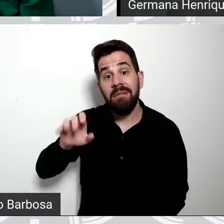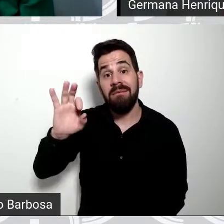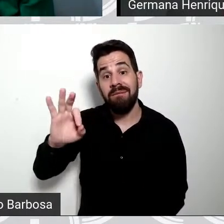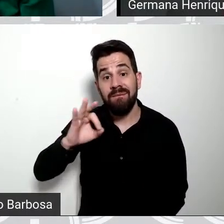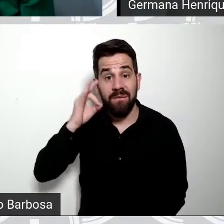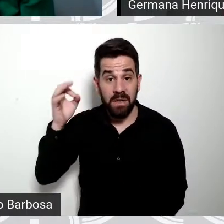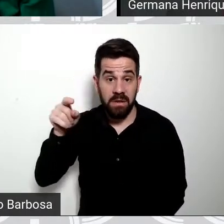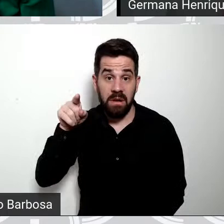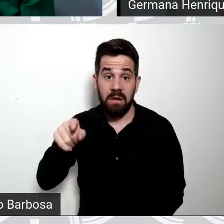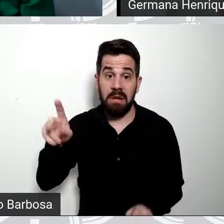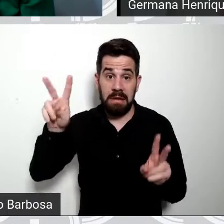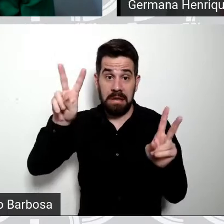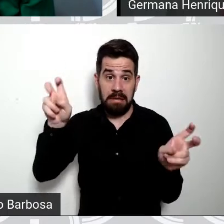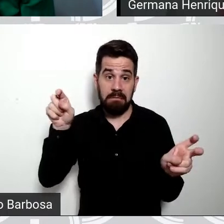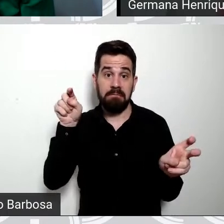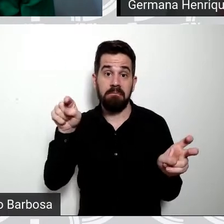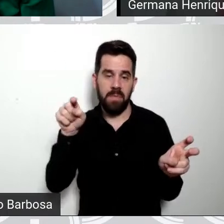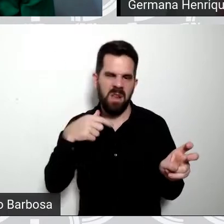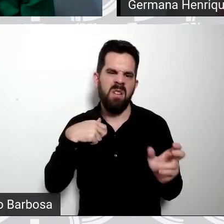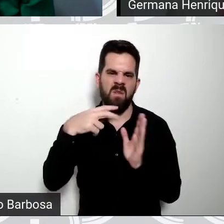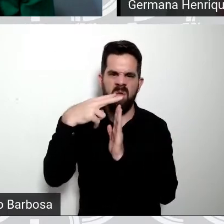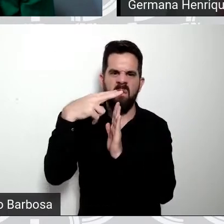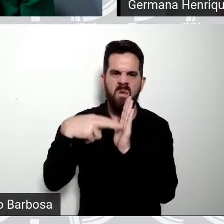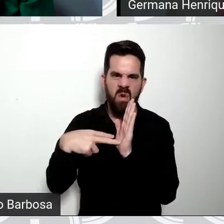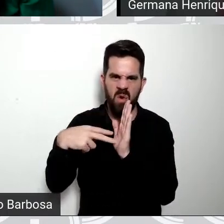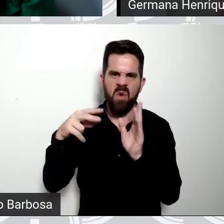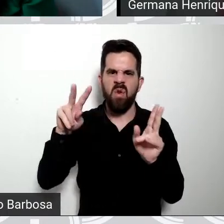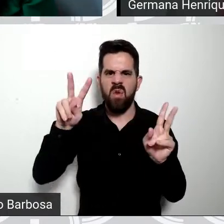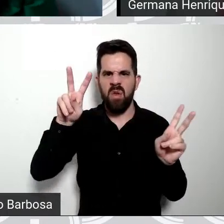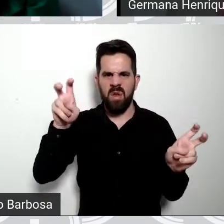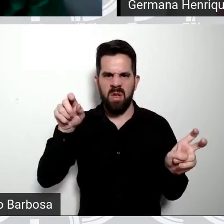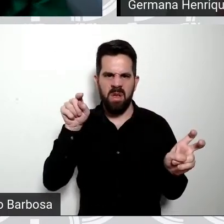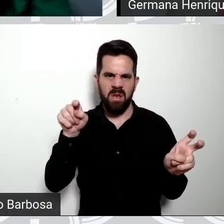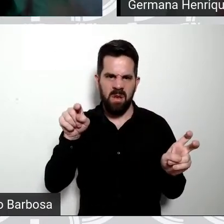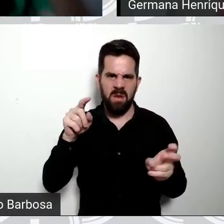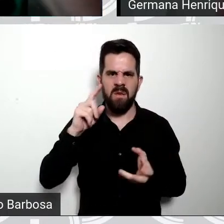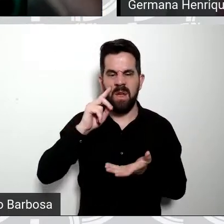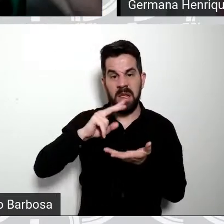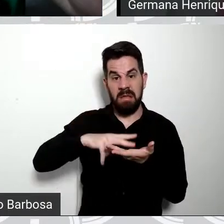seguinte passagem. Eu vou ler aqui